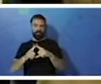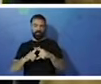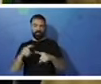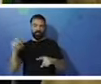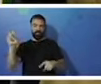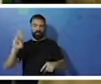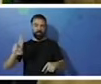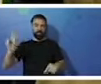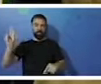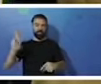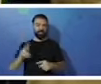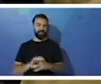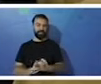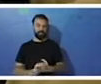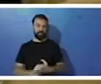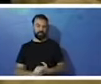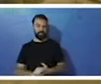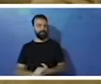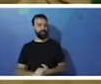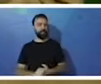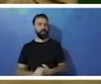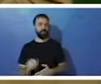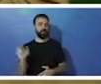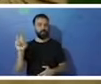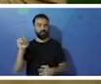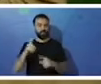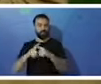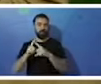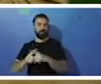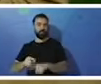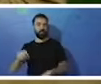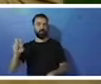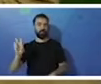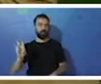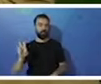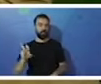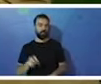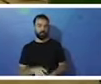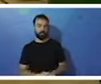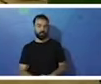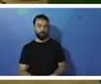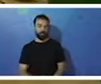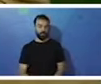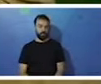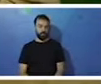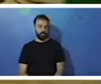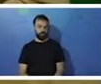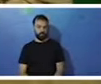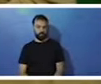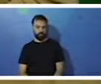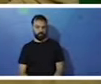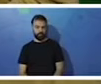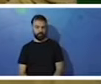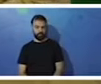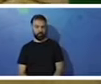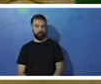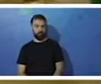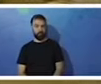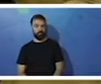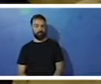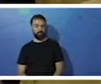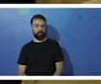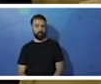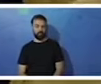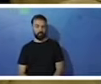a tabuada. Qualquer uma? Não, eu vou utilizar a tabuada dos 5, porque fala grupos de